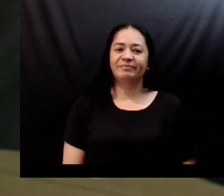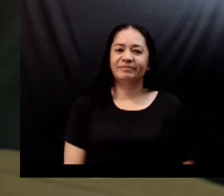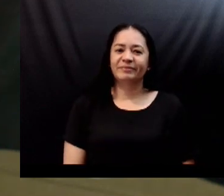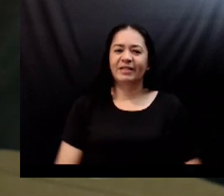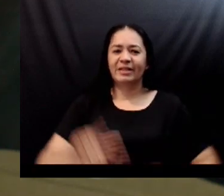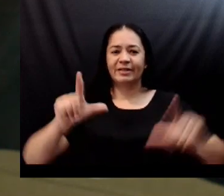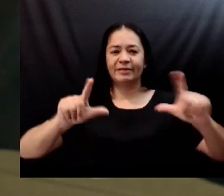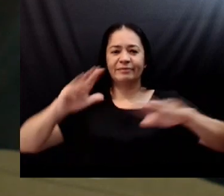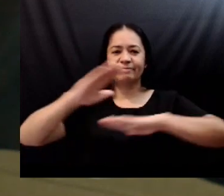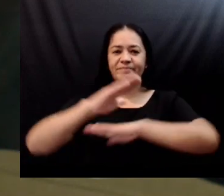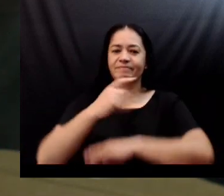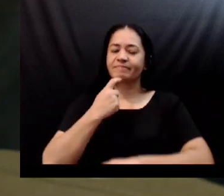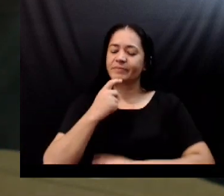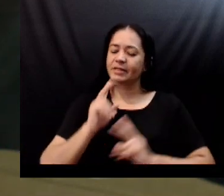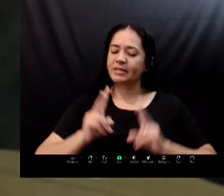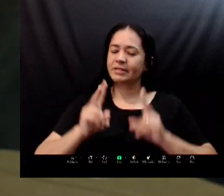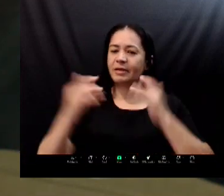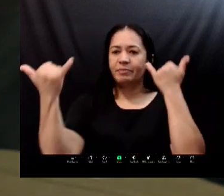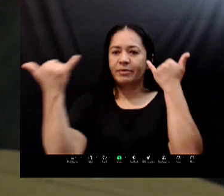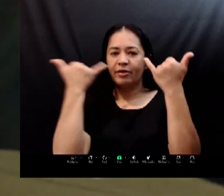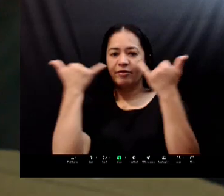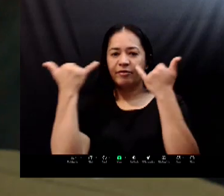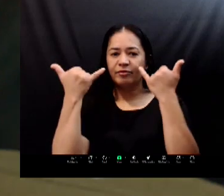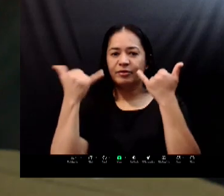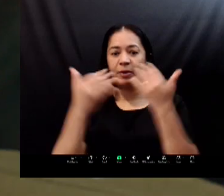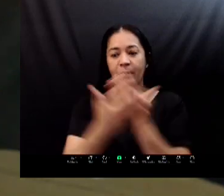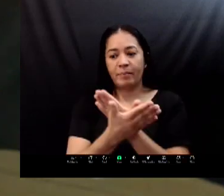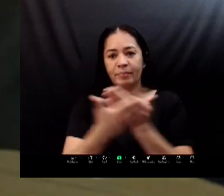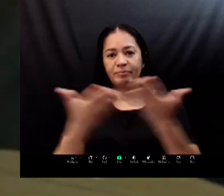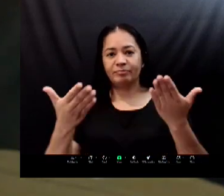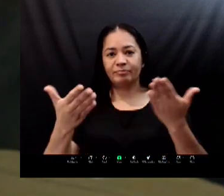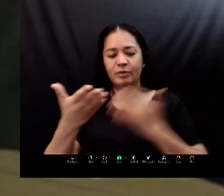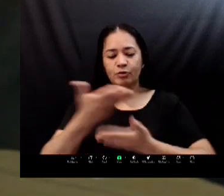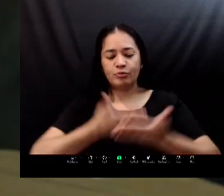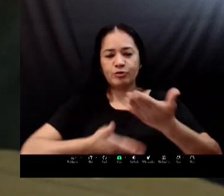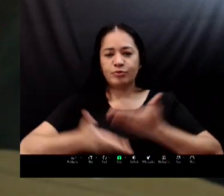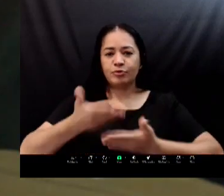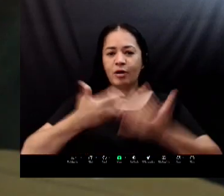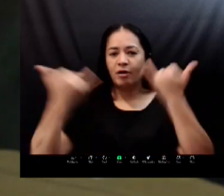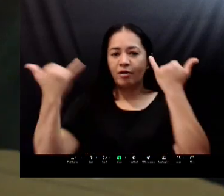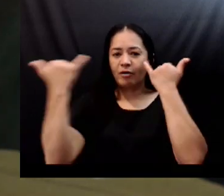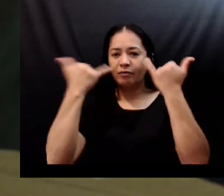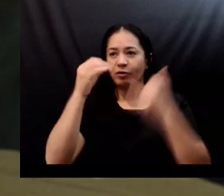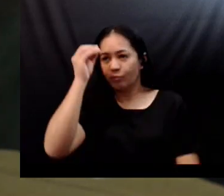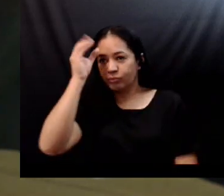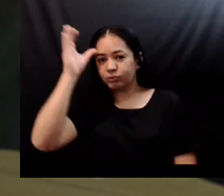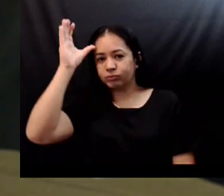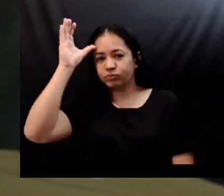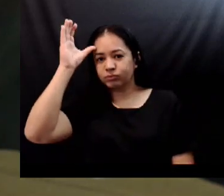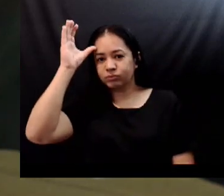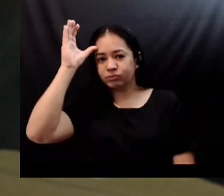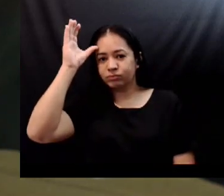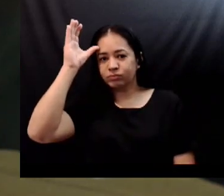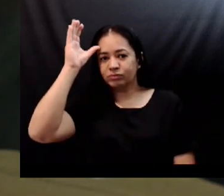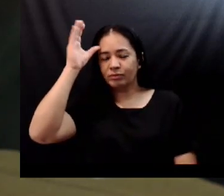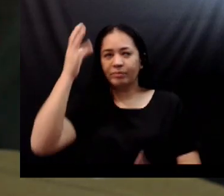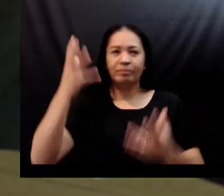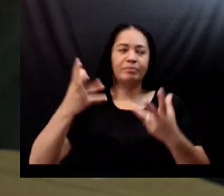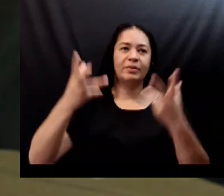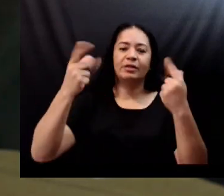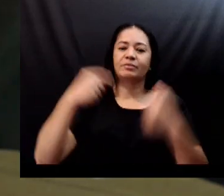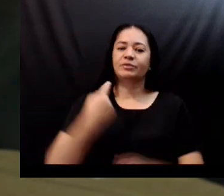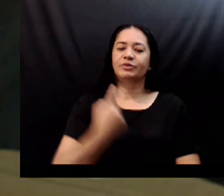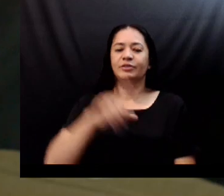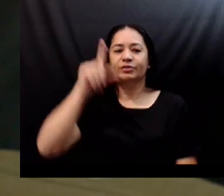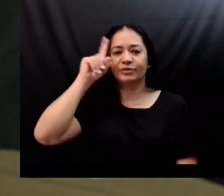sempre trazendo informação para você, compartilhando informação e conhecimentos que assim são maravilhosos para o nosso dia a dia. Te convido a